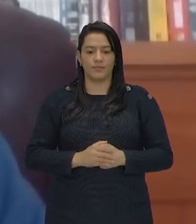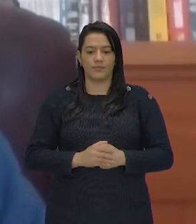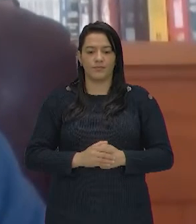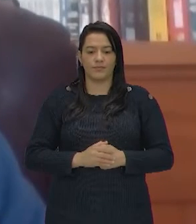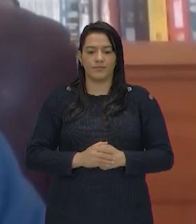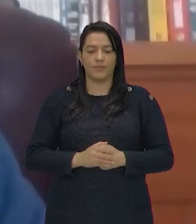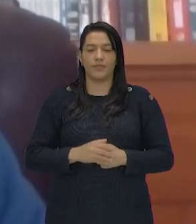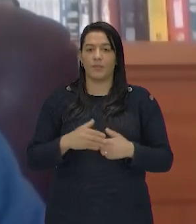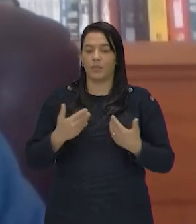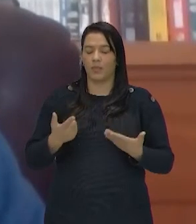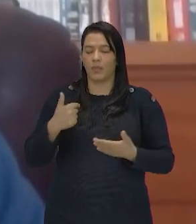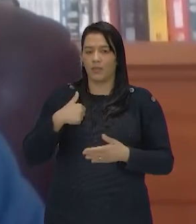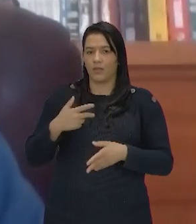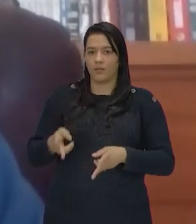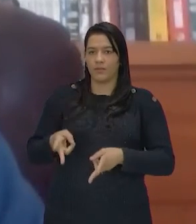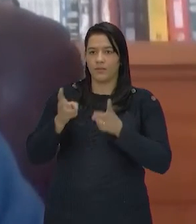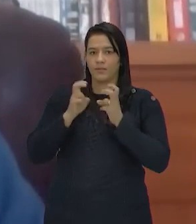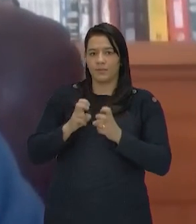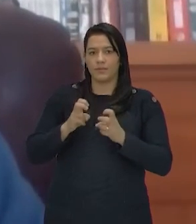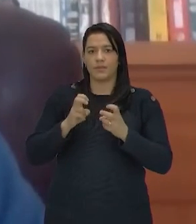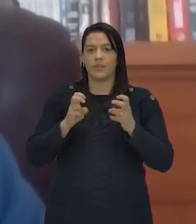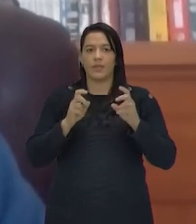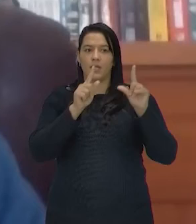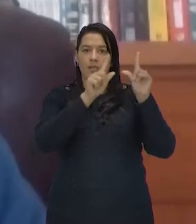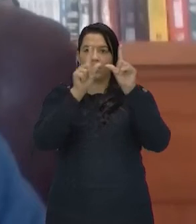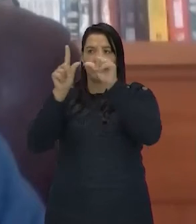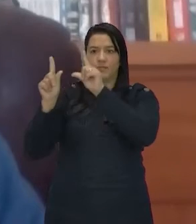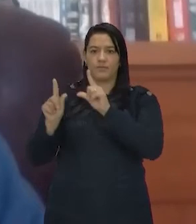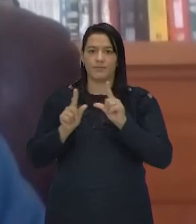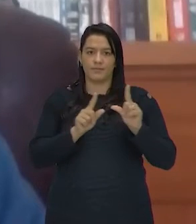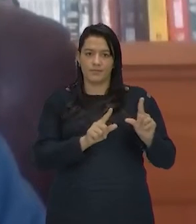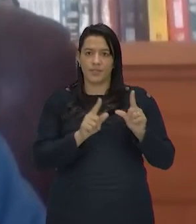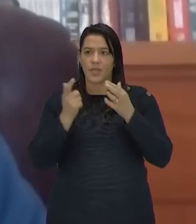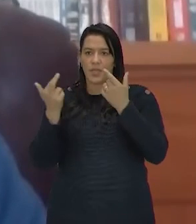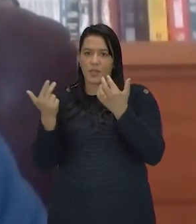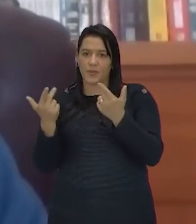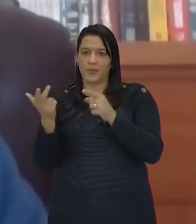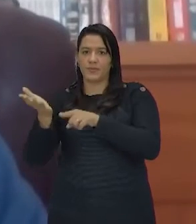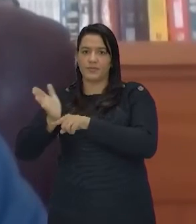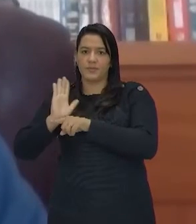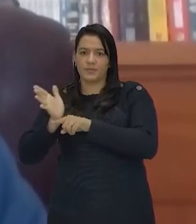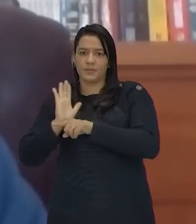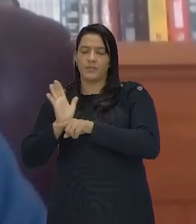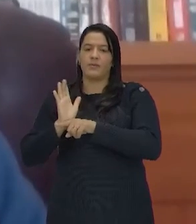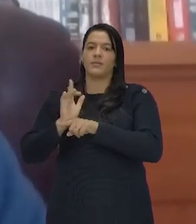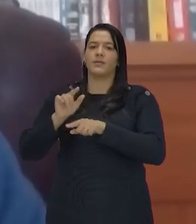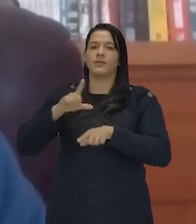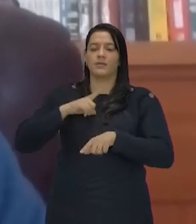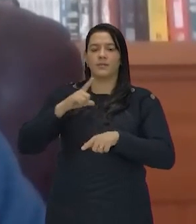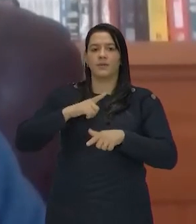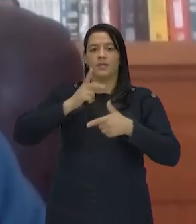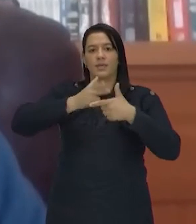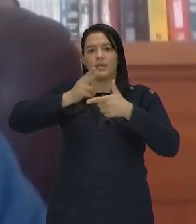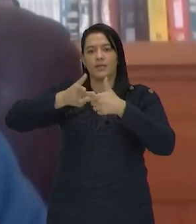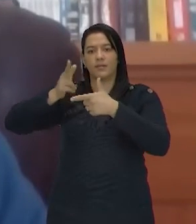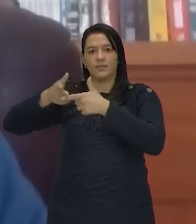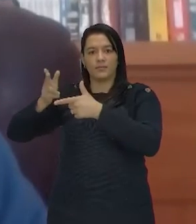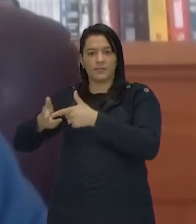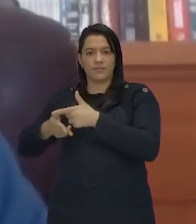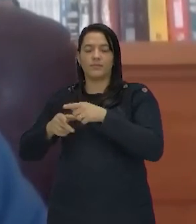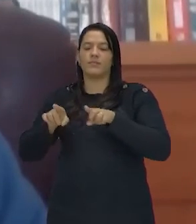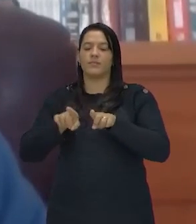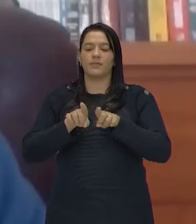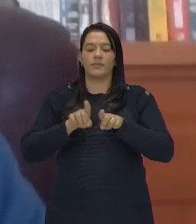books. Eu percebi que a linguagem dos quadrinhos é a mesma do cinema e dos seriados, e que se eu entendesse o que estava escrito